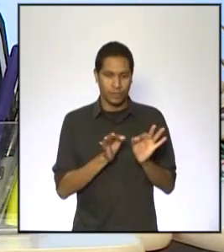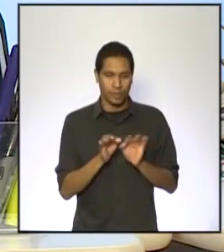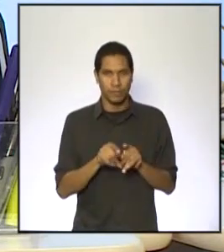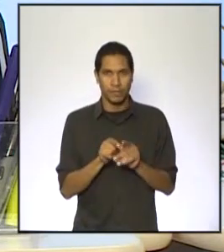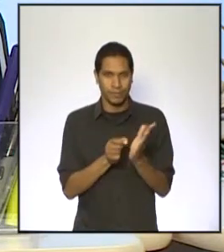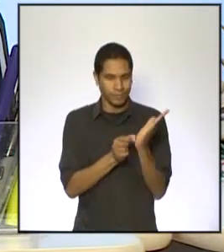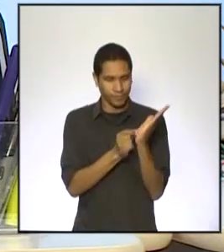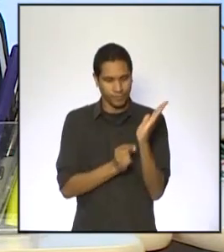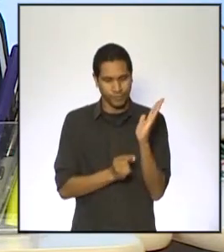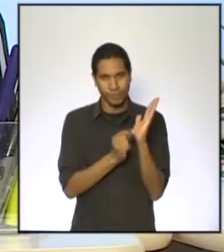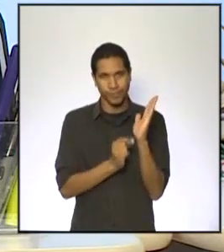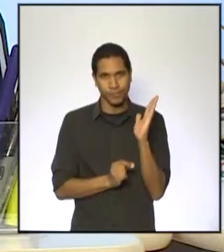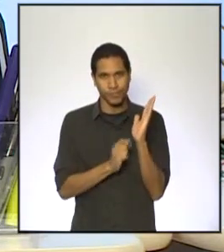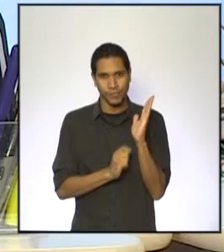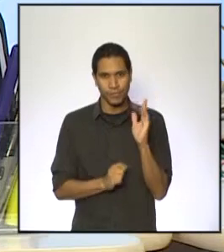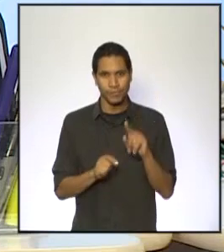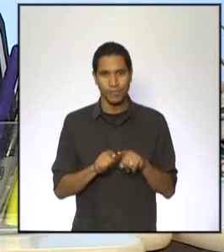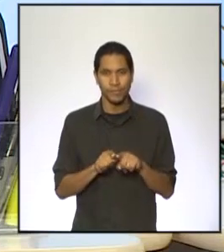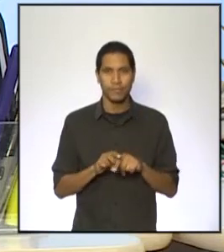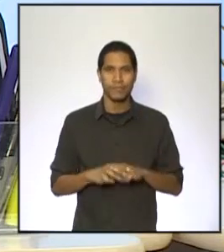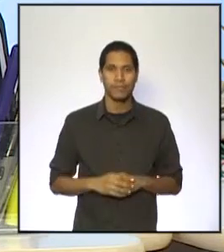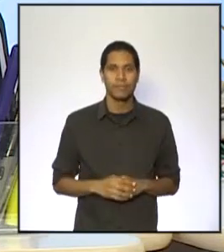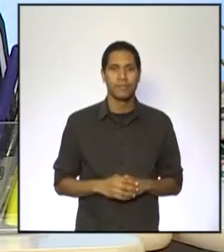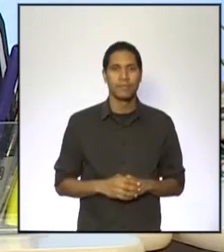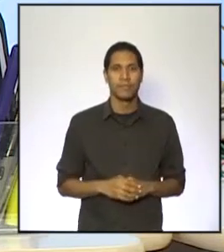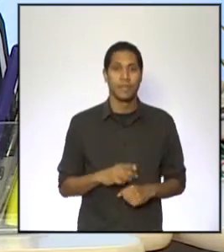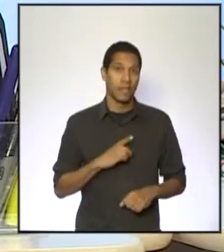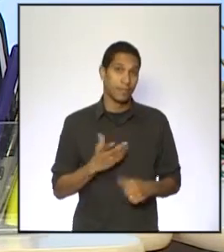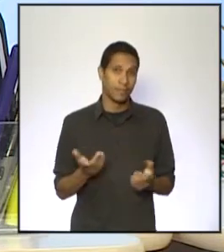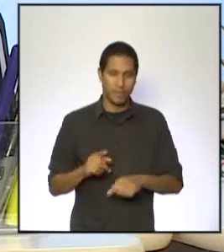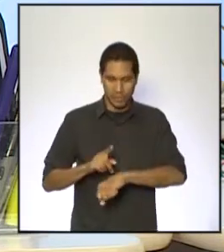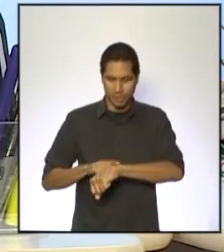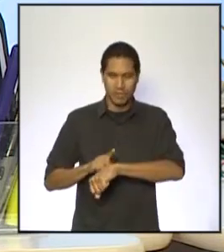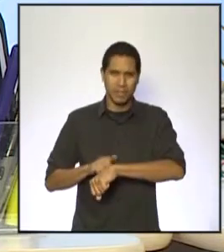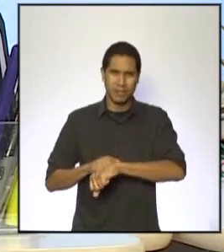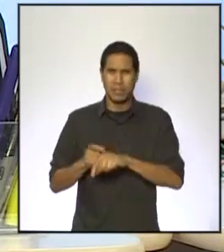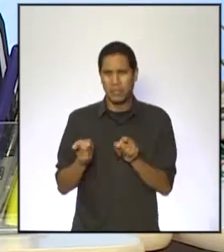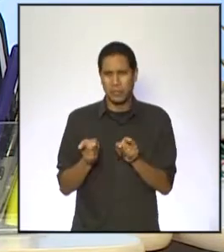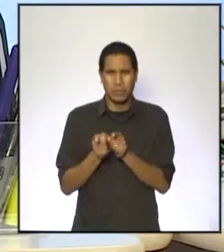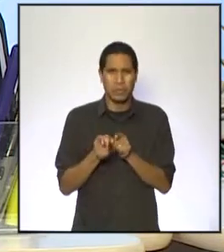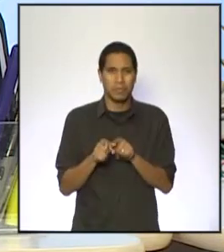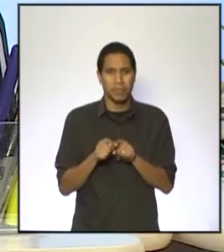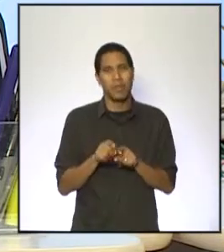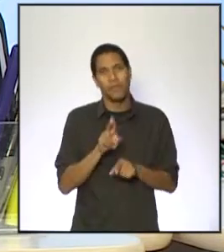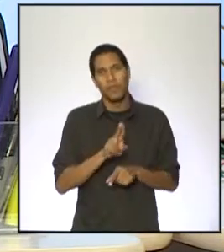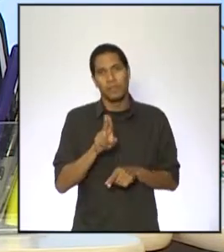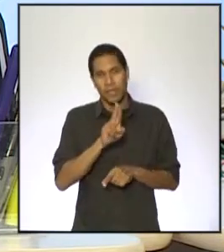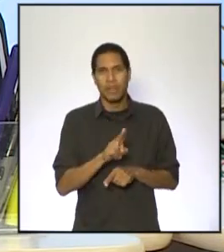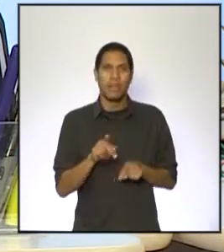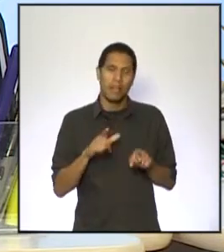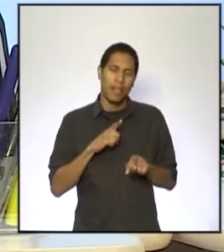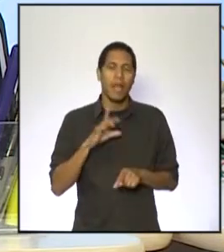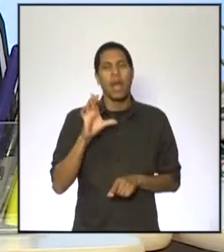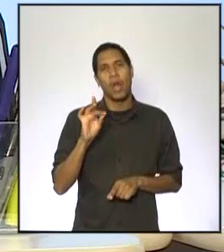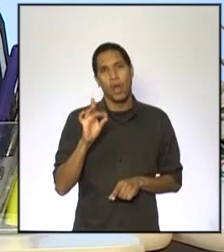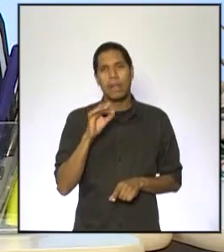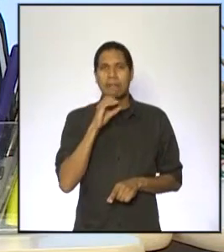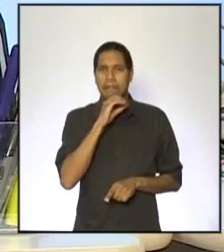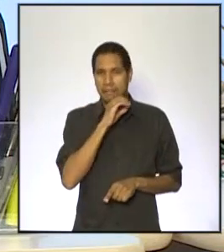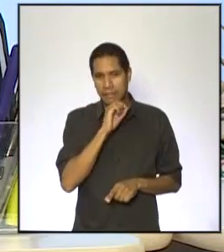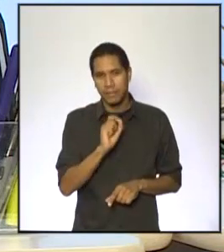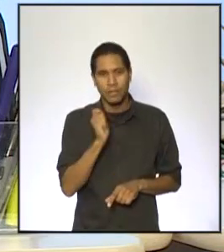baixo e, como o nosso tempo aqui é um pouco mais curto, eu vou utilizar a cola quente justamente para